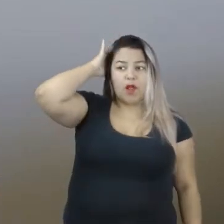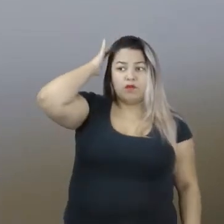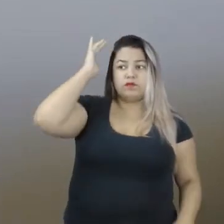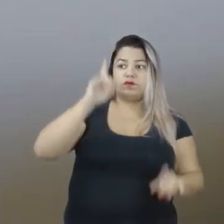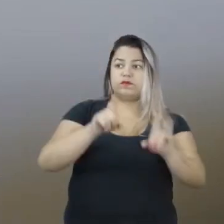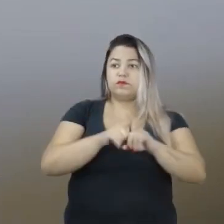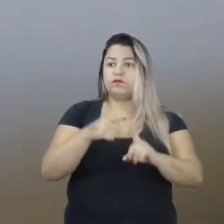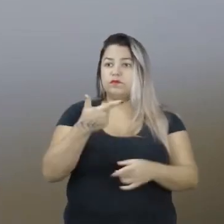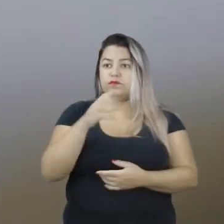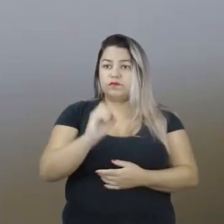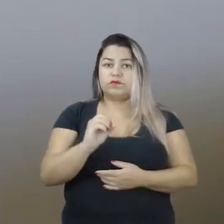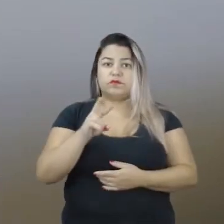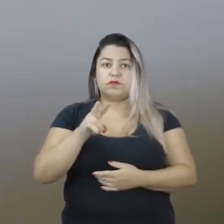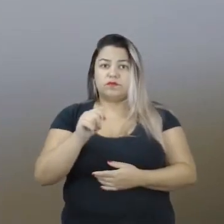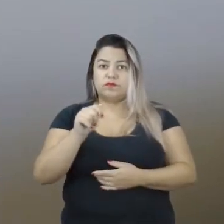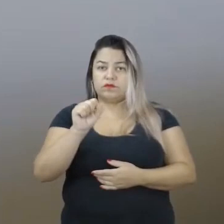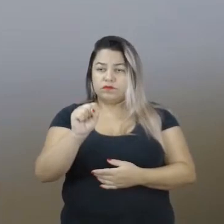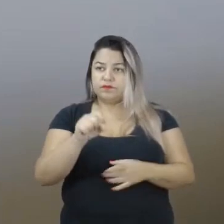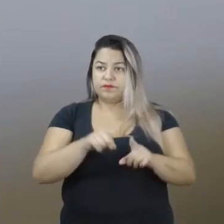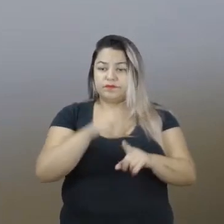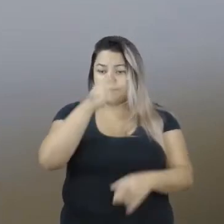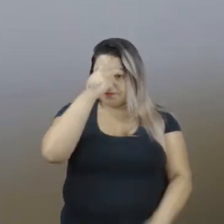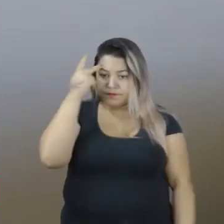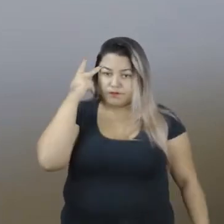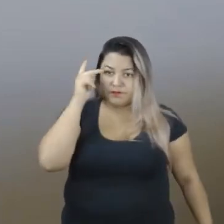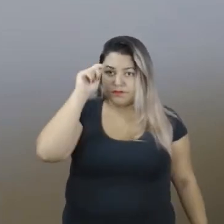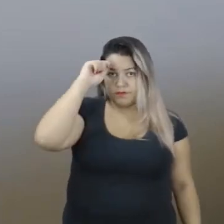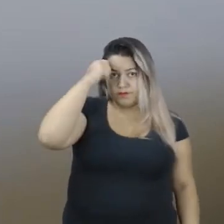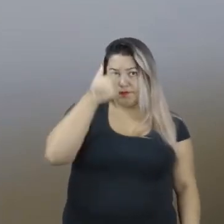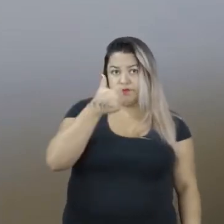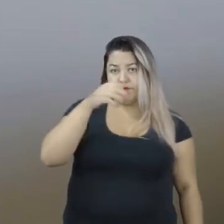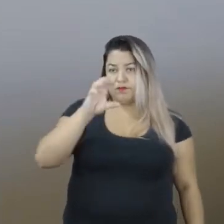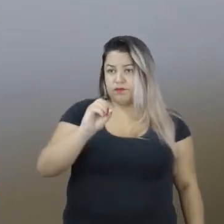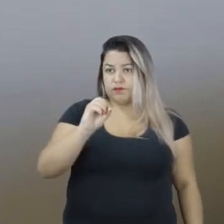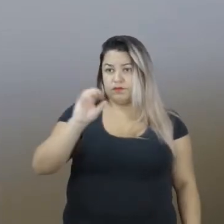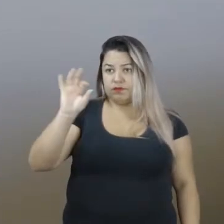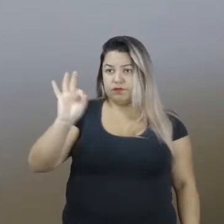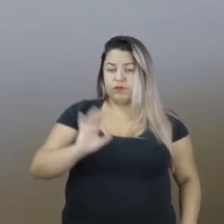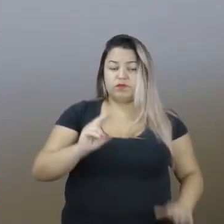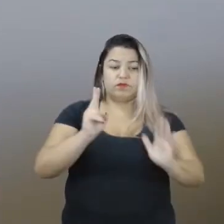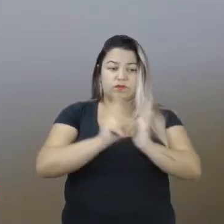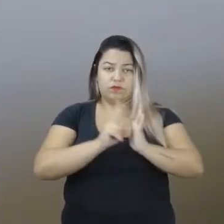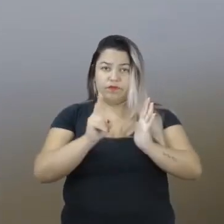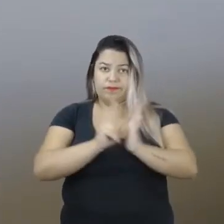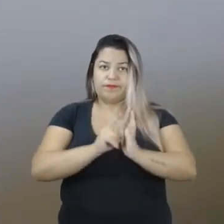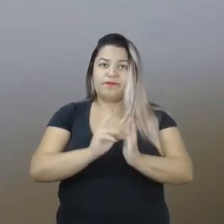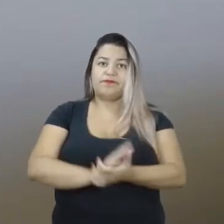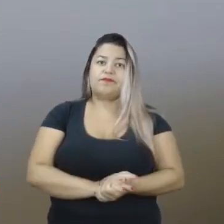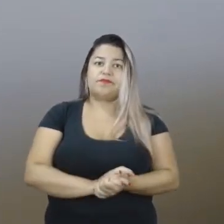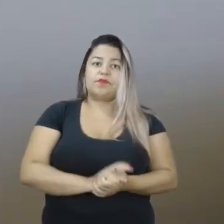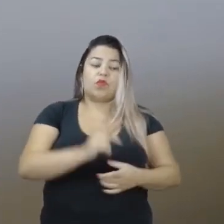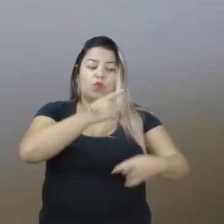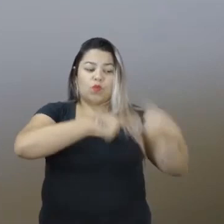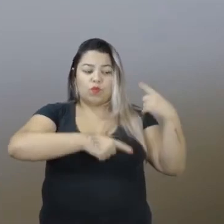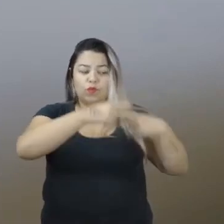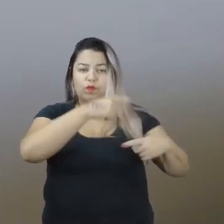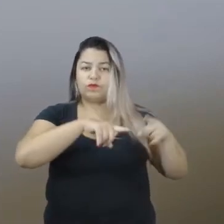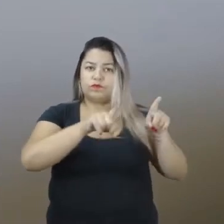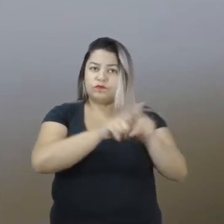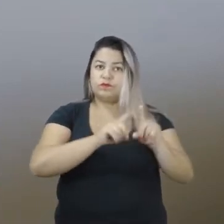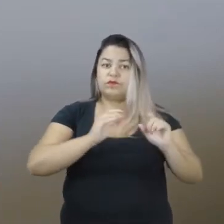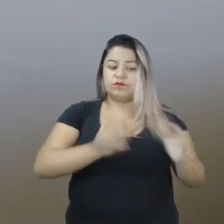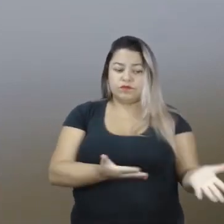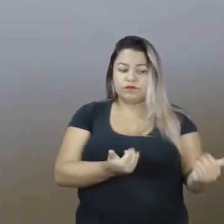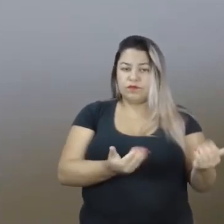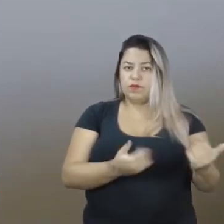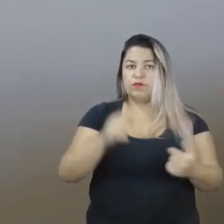20% das vagas para as pessoas negras e um mínimo 10% para pessoas indígenas. Construção do Plano Nacional da Juventude